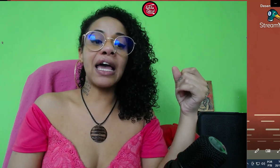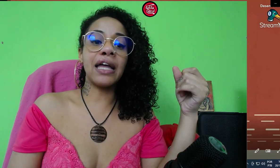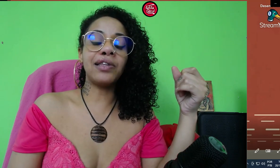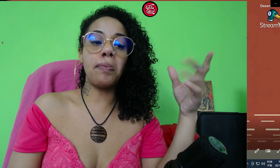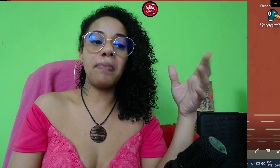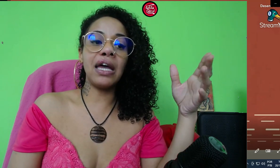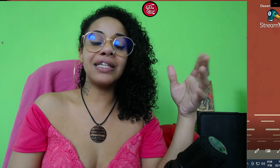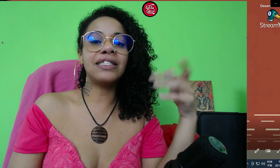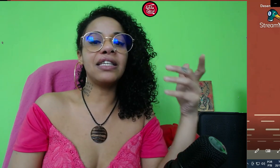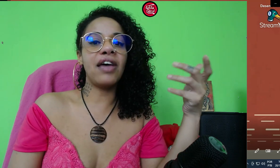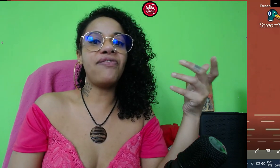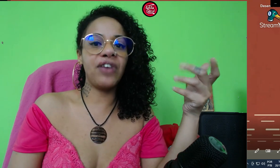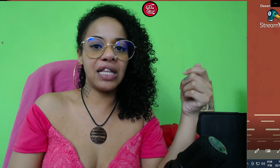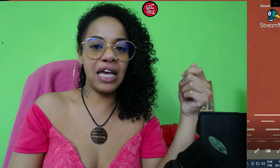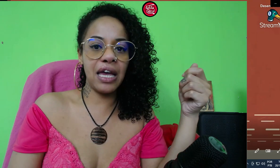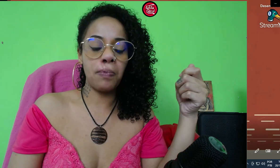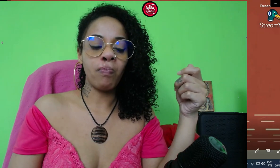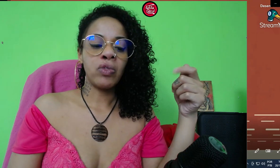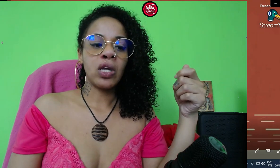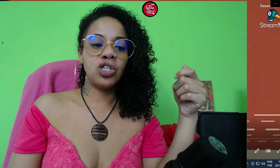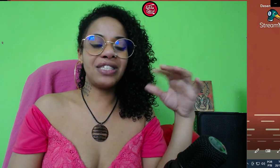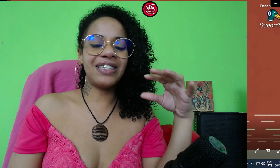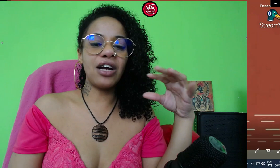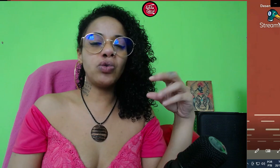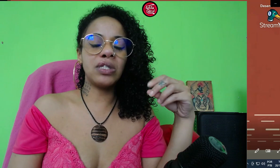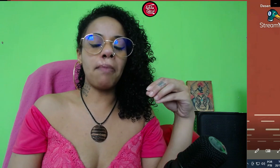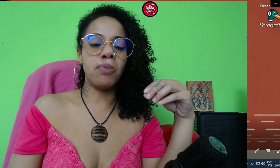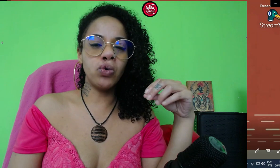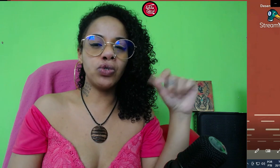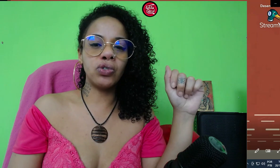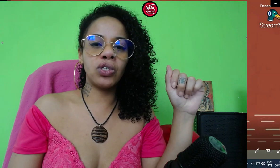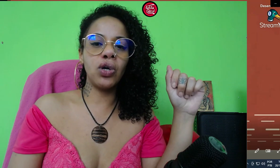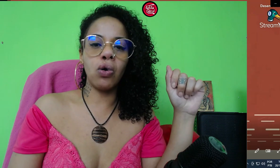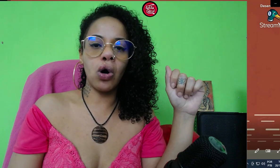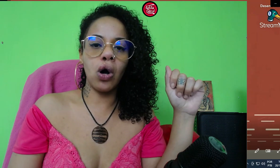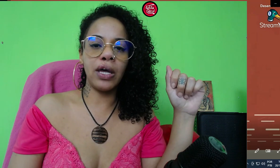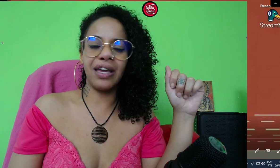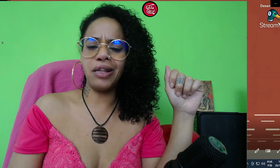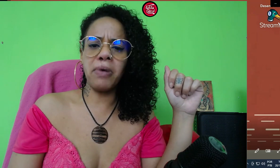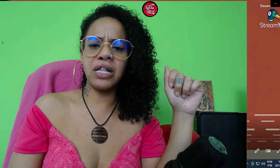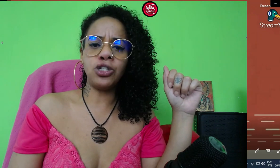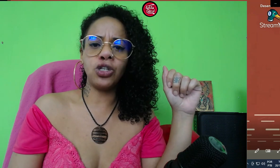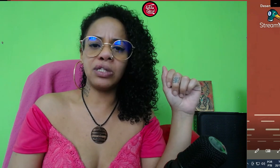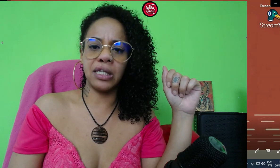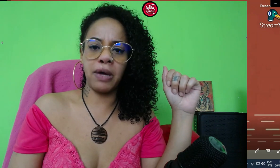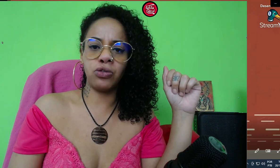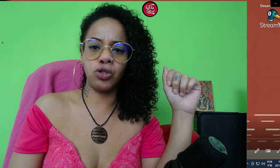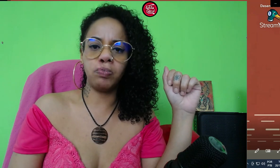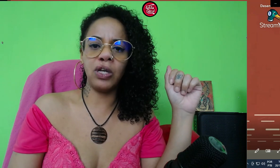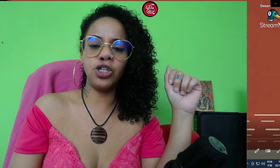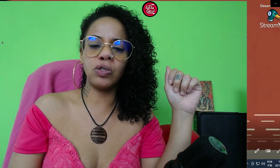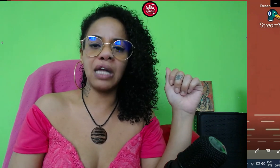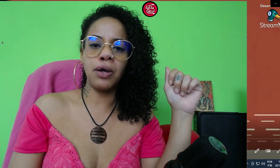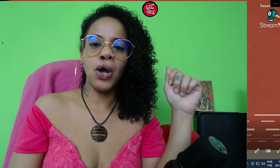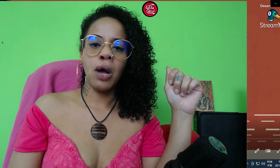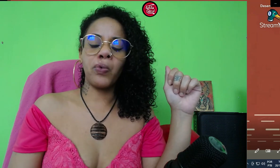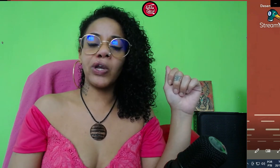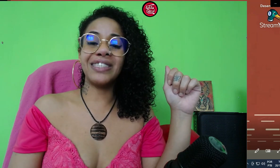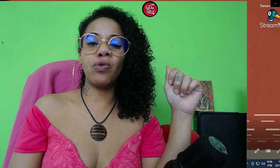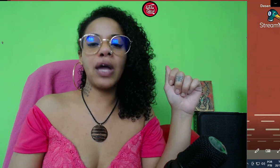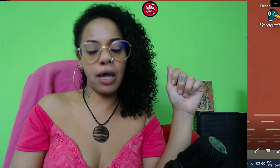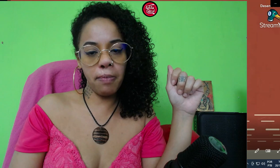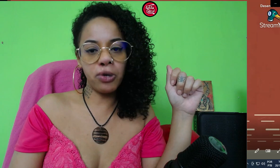também se defender de certos abusos que ocorrem independente dos aspectos políticos né